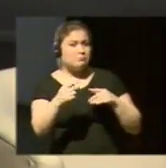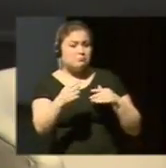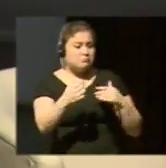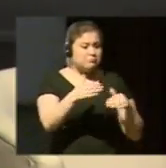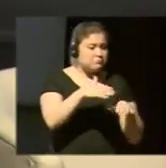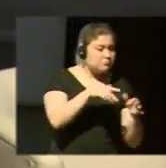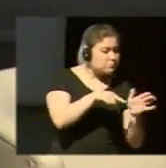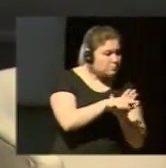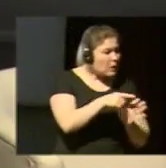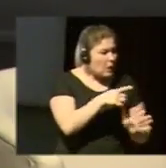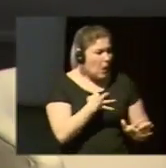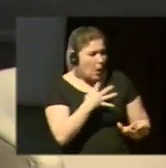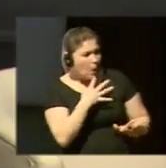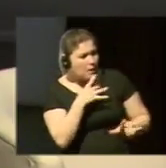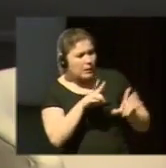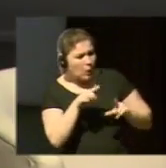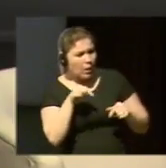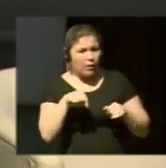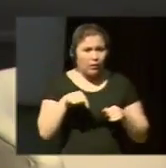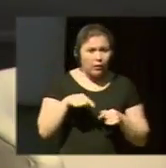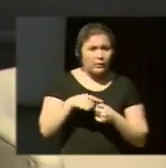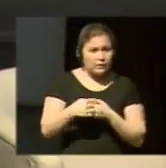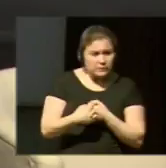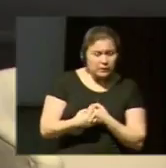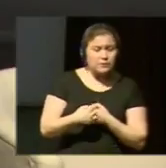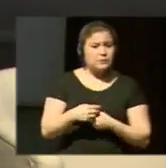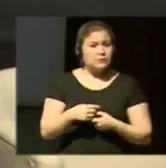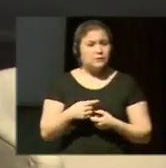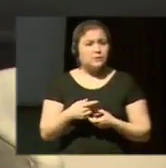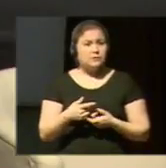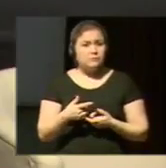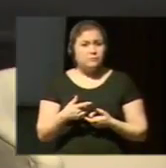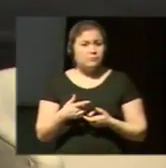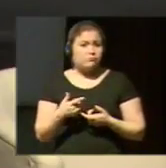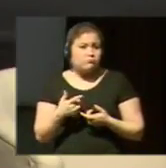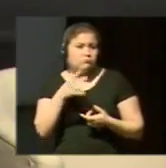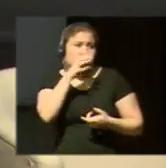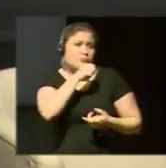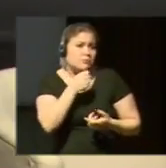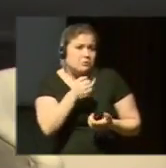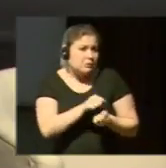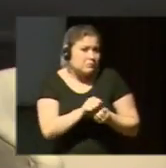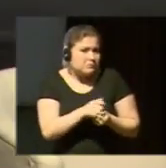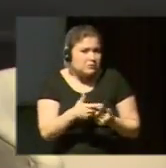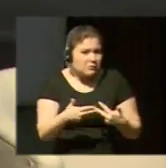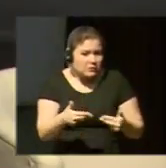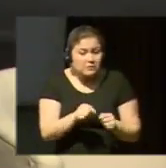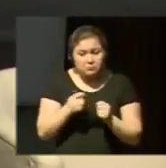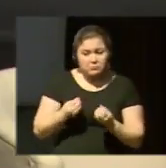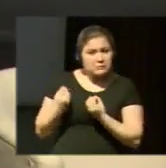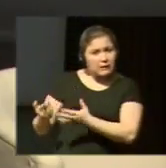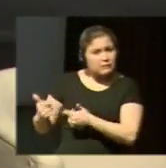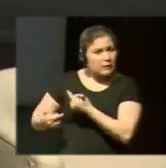e diz, olha, eu conheço alguém aqui em Heidelberg, que é numa panificadora, que pode te dar um emprego.